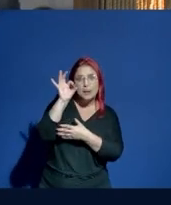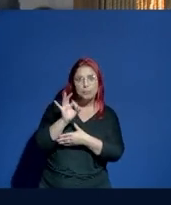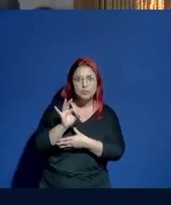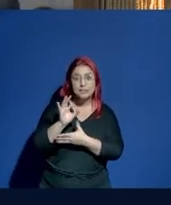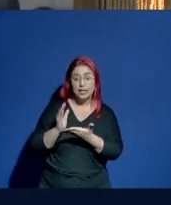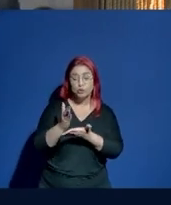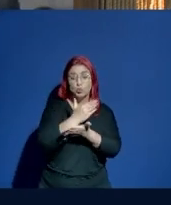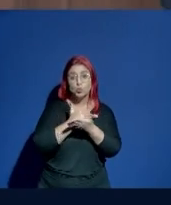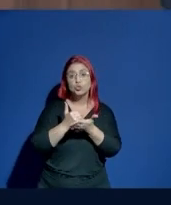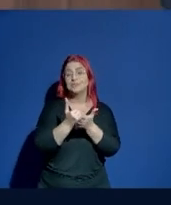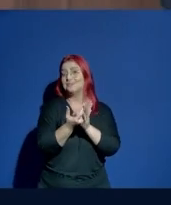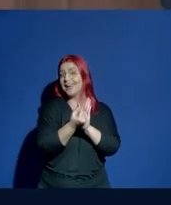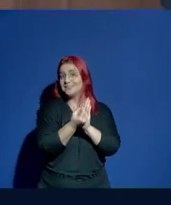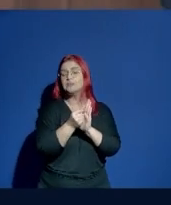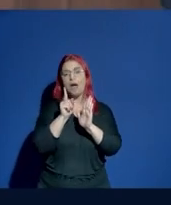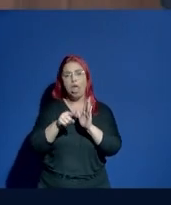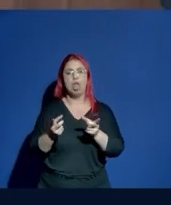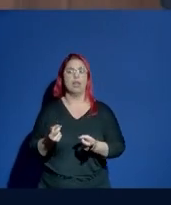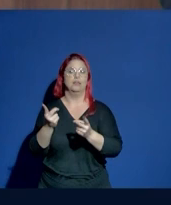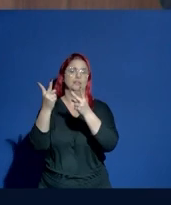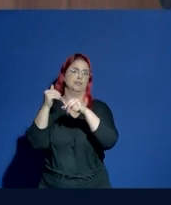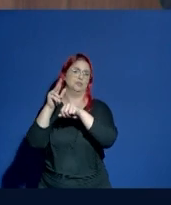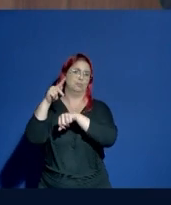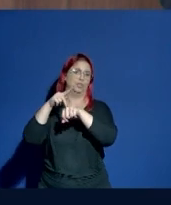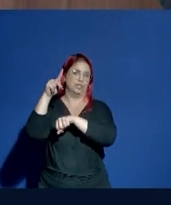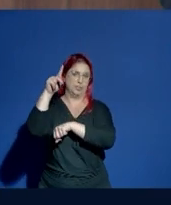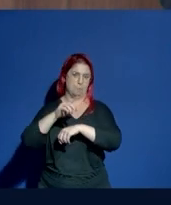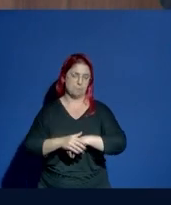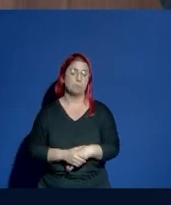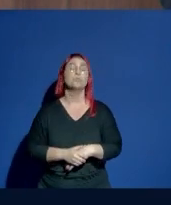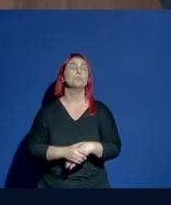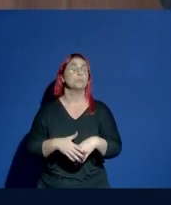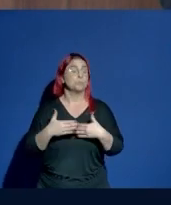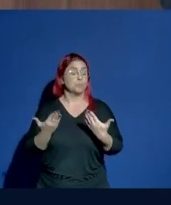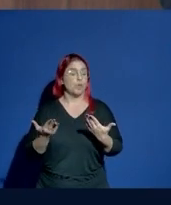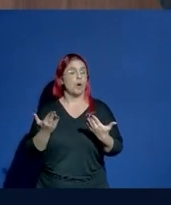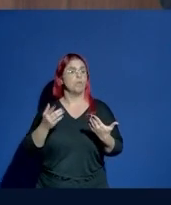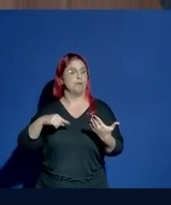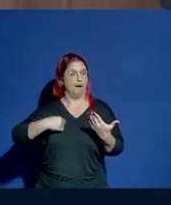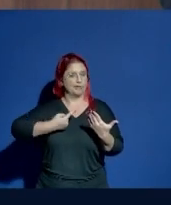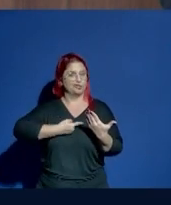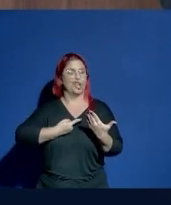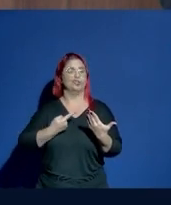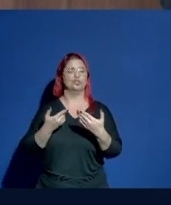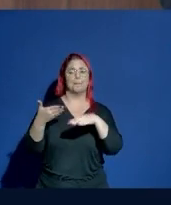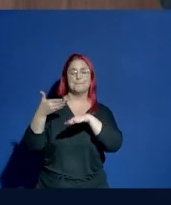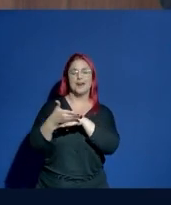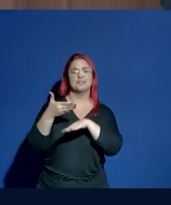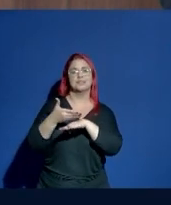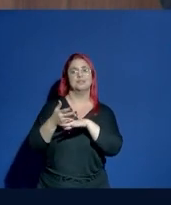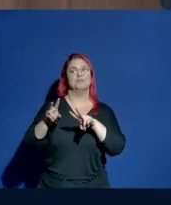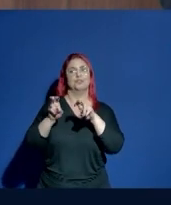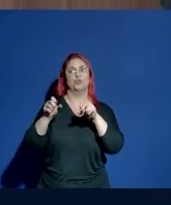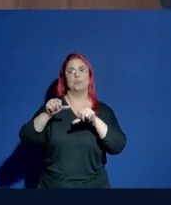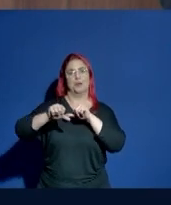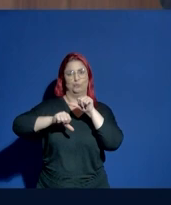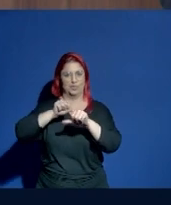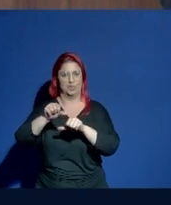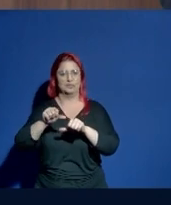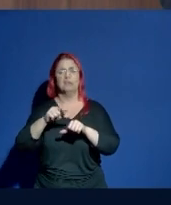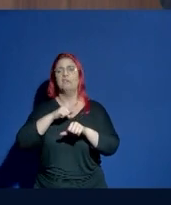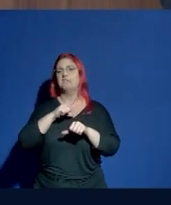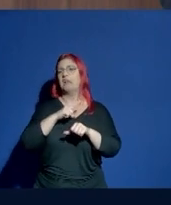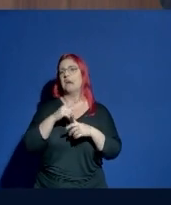receita é exportação. É, então, nós fazemos parte dessa, desse processo de mudança. Então, as três estão por volta